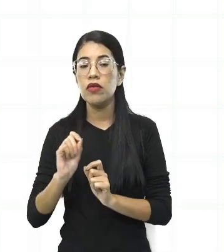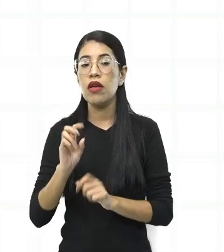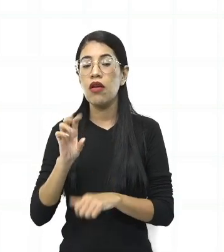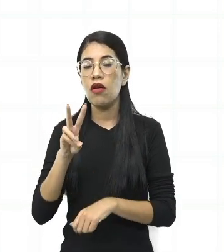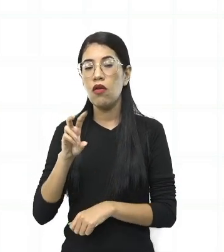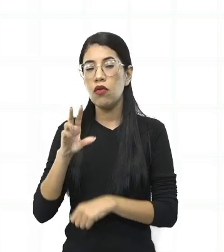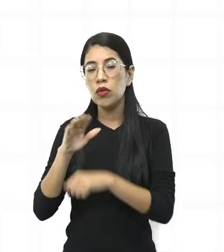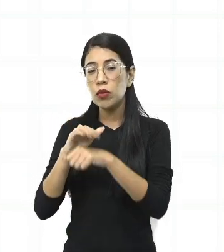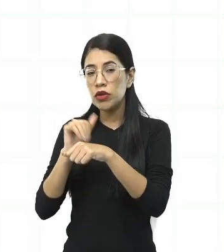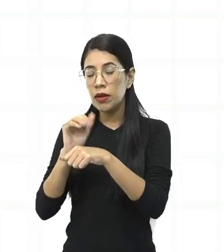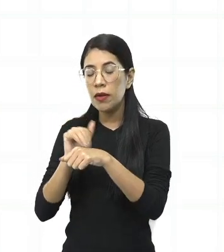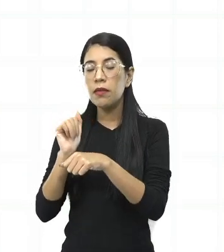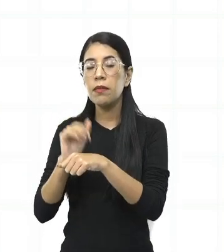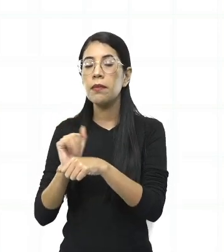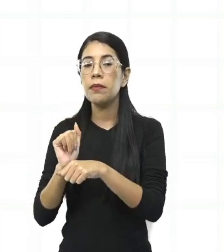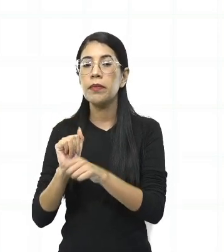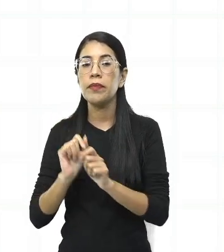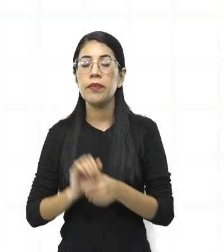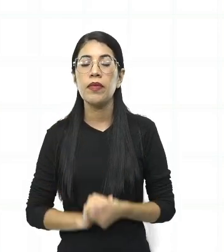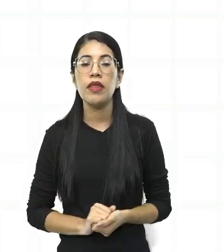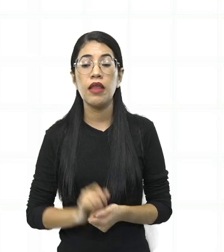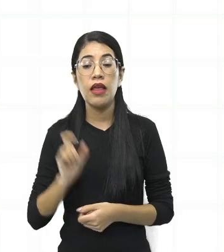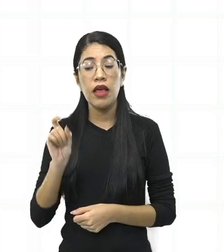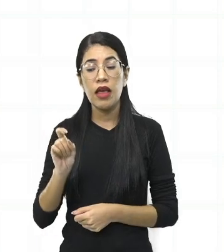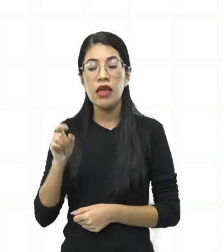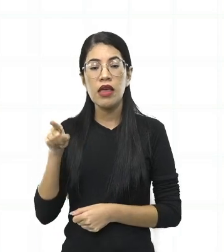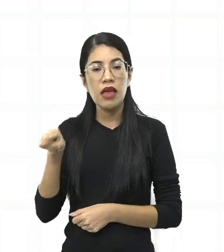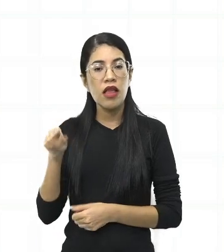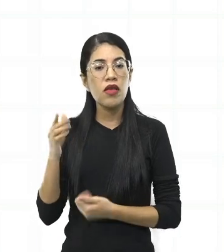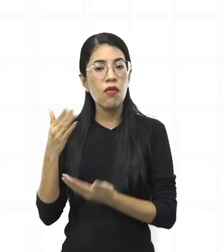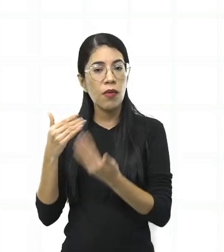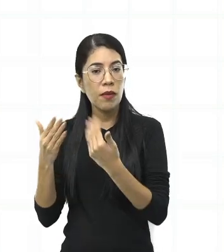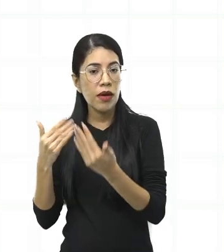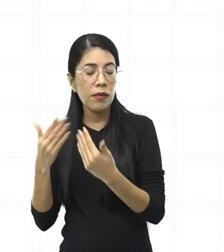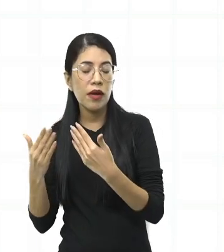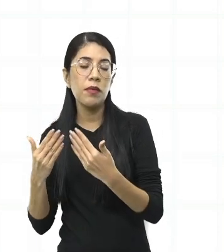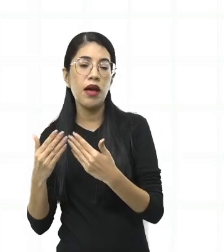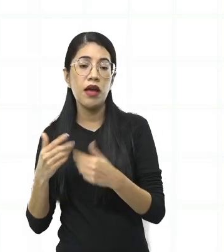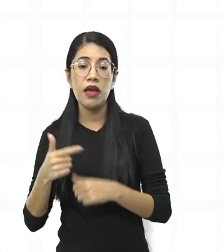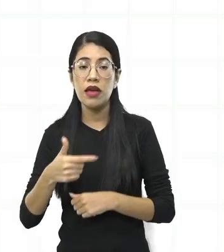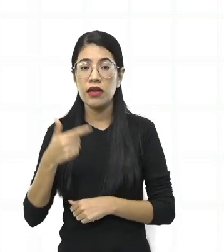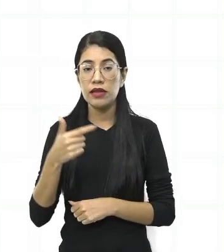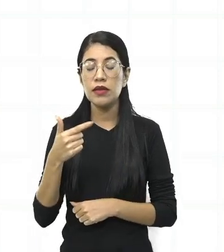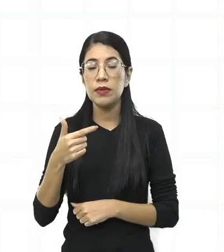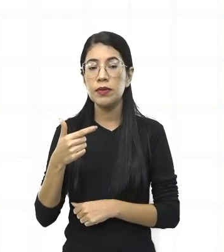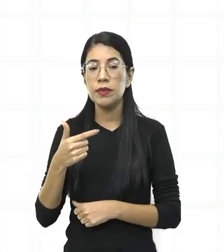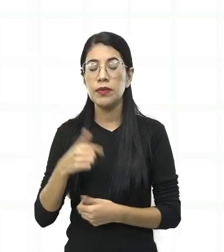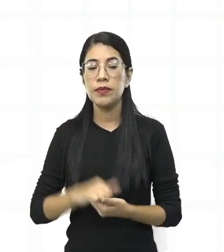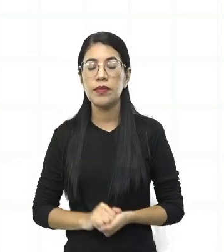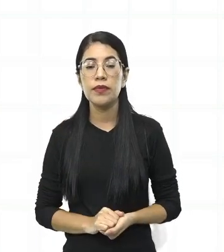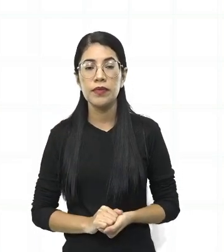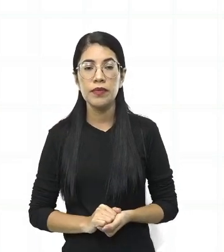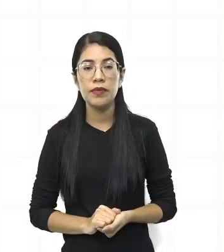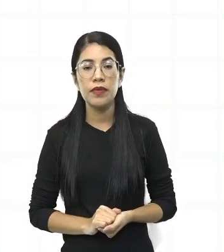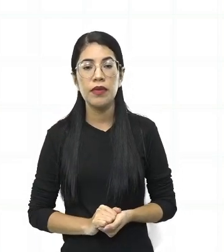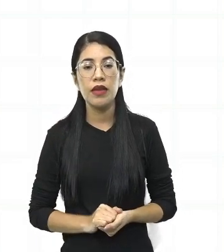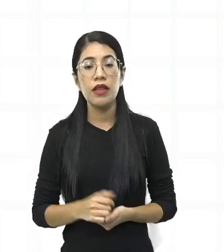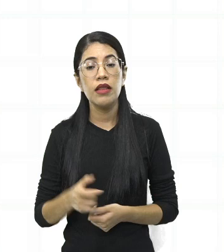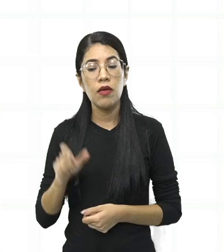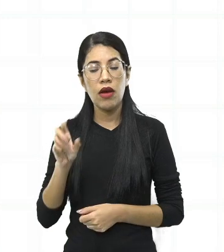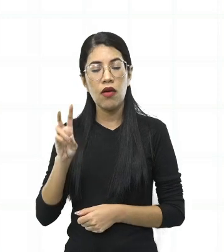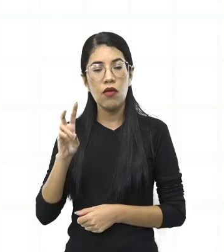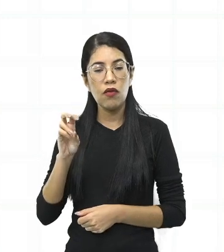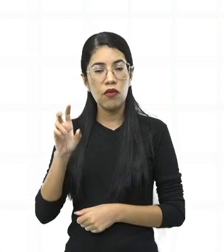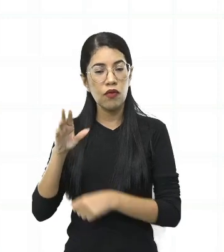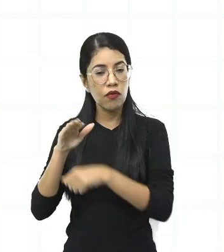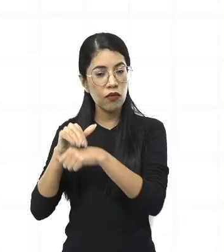nosso chamamento, é com aquele com quem eu estou conversando, é a segunda pessoa no caso, né? Então, é o meu